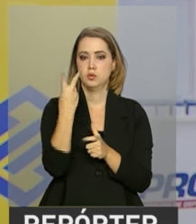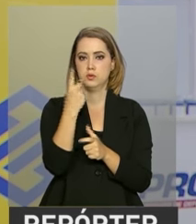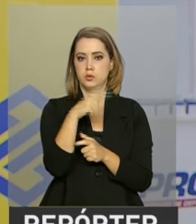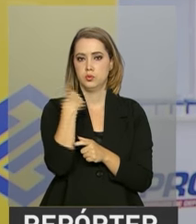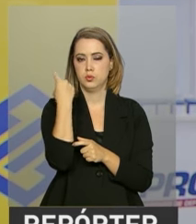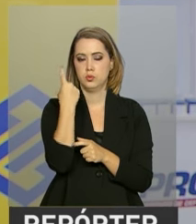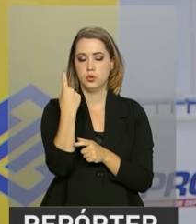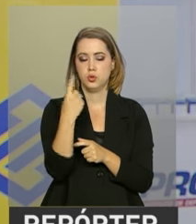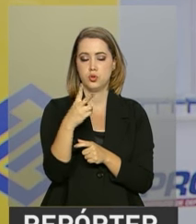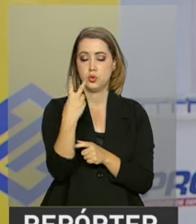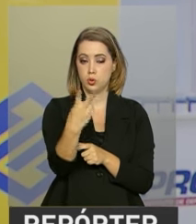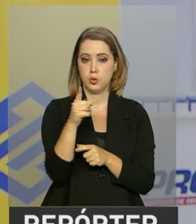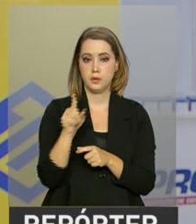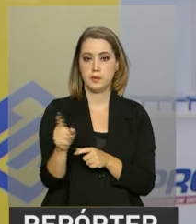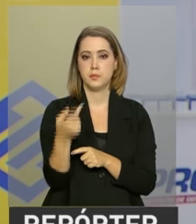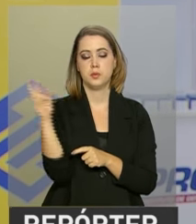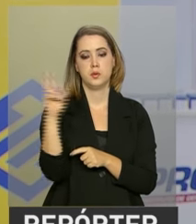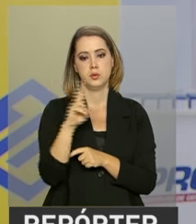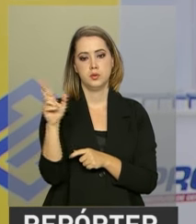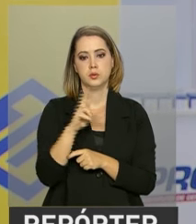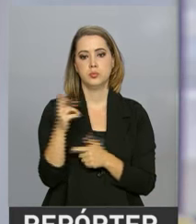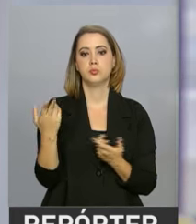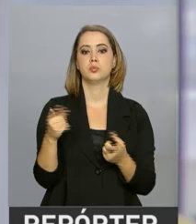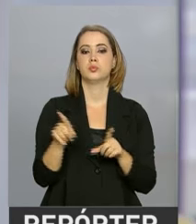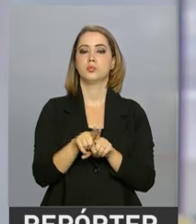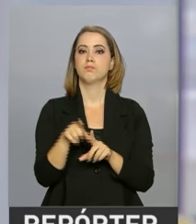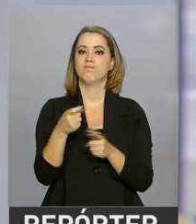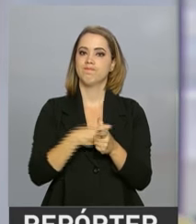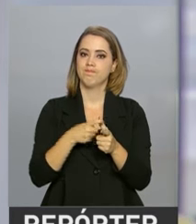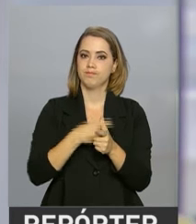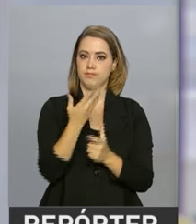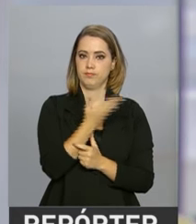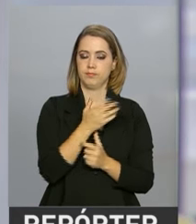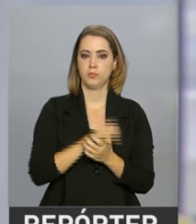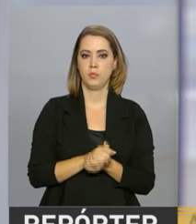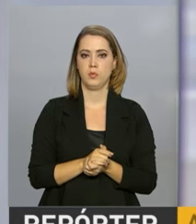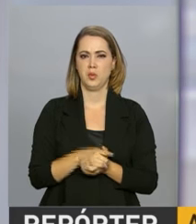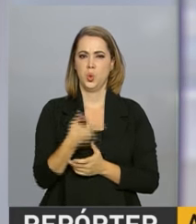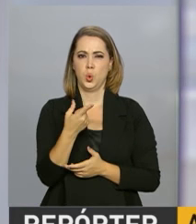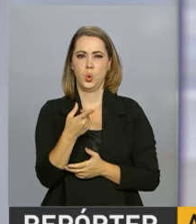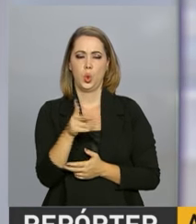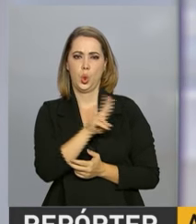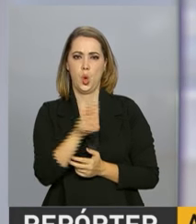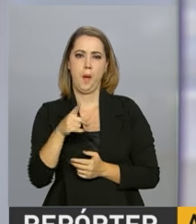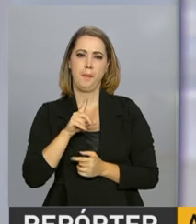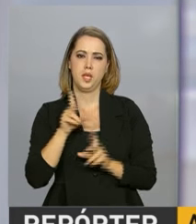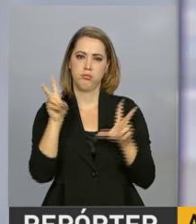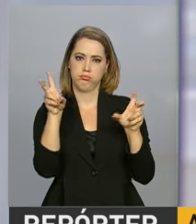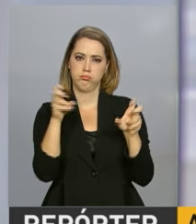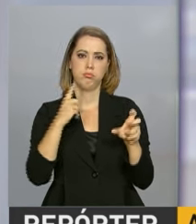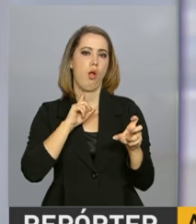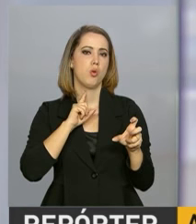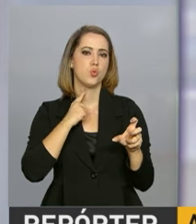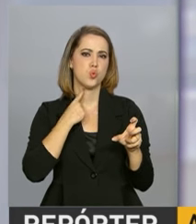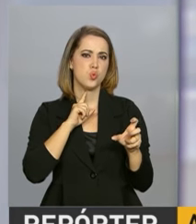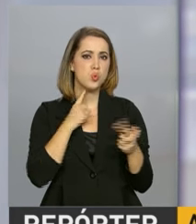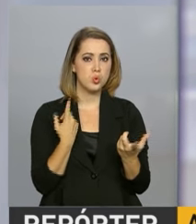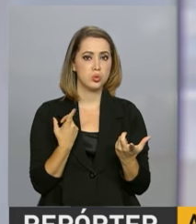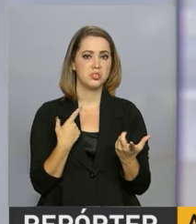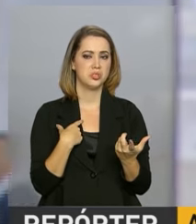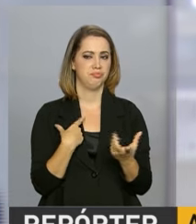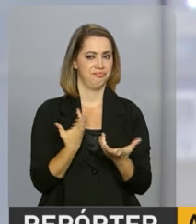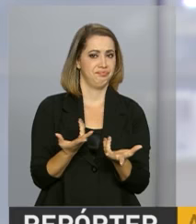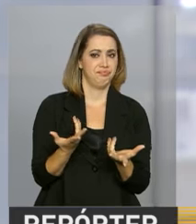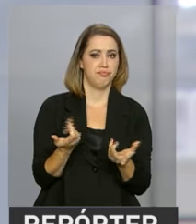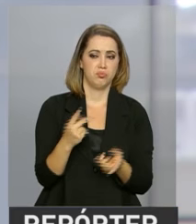ele não conseguia pagar tiravam o sono do vigilante acho que a partir do momento você surgi um nome né você não tem tem valor